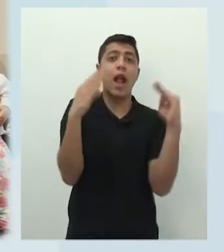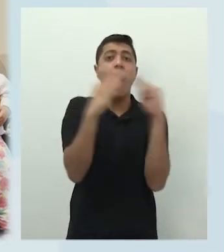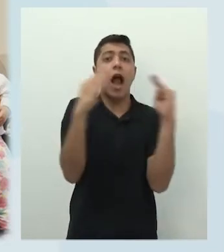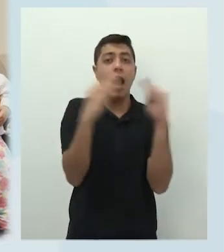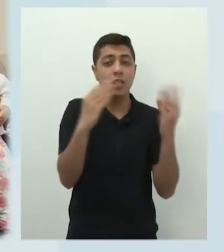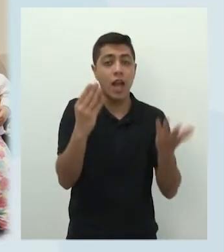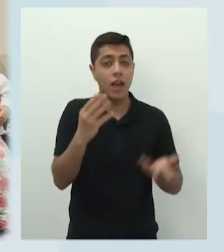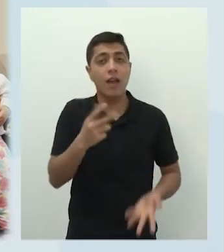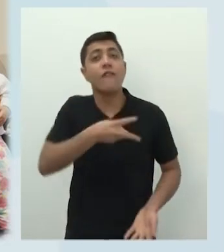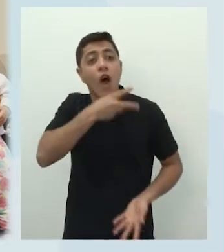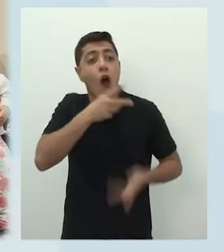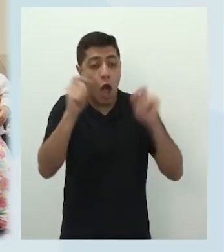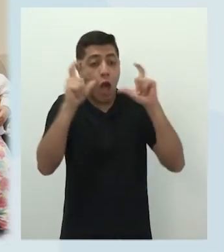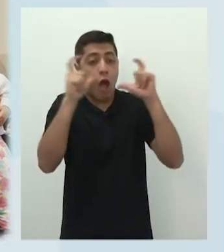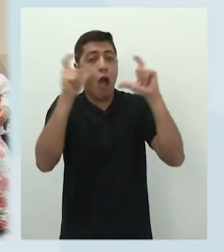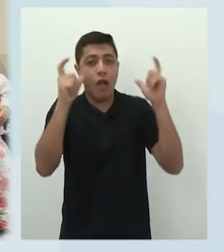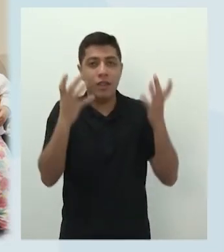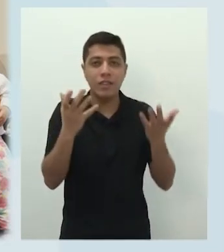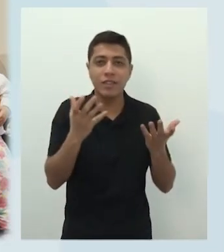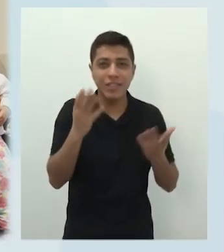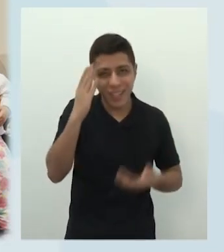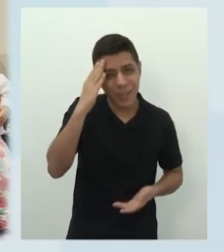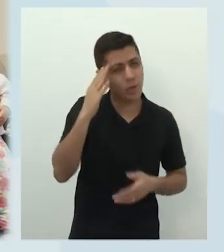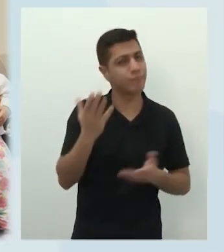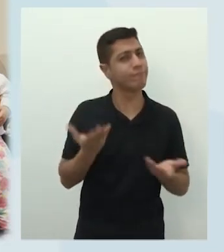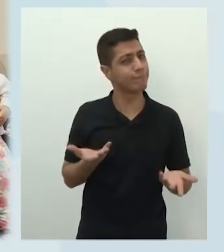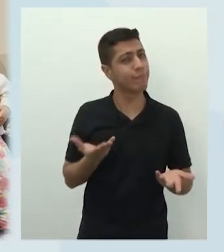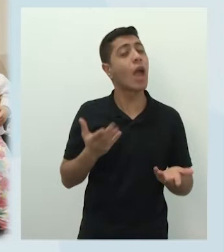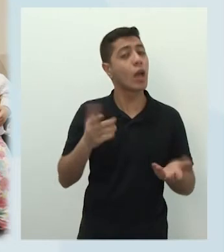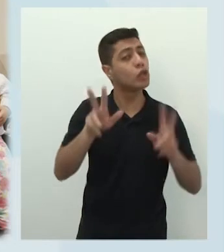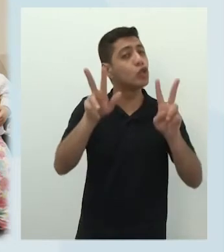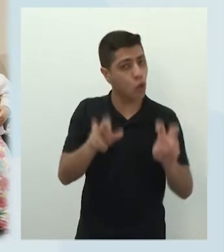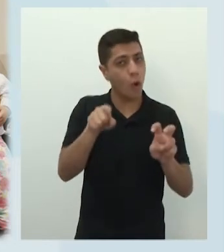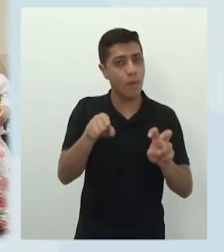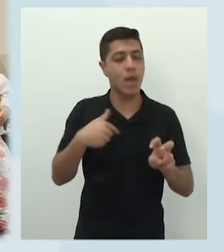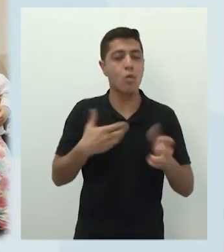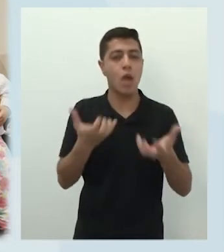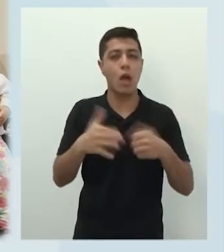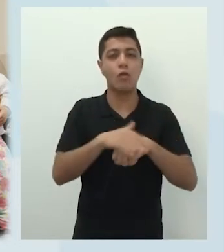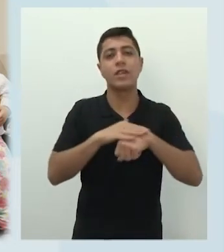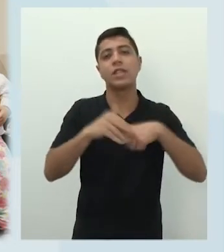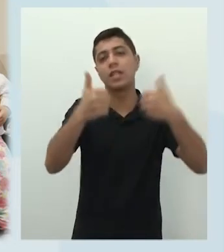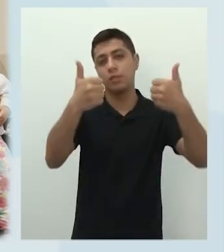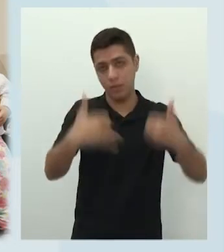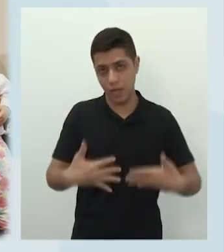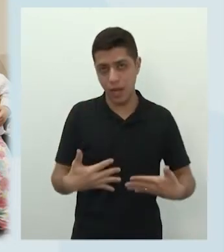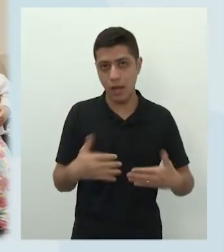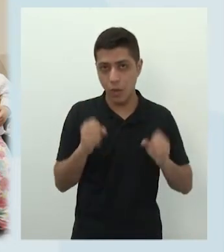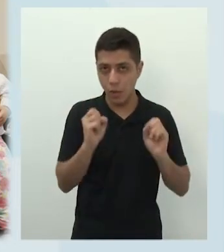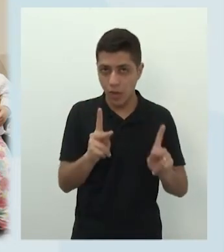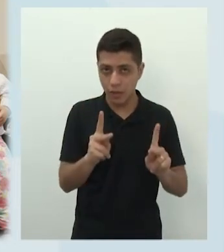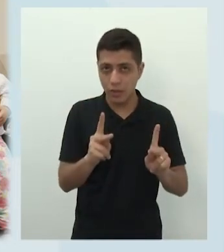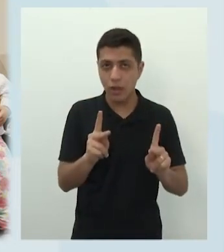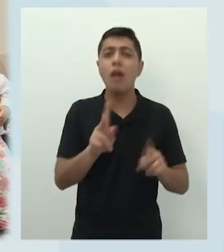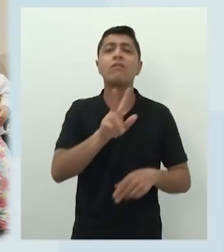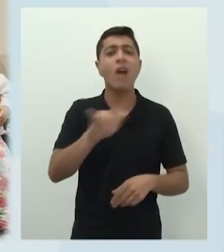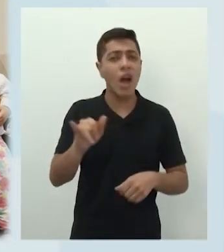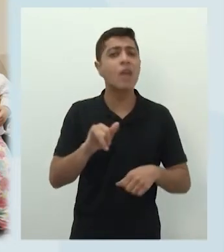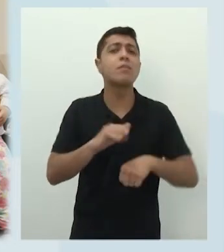conversar com vocês durante essa minha apresentação. A gente vai conviver um tempo com esses